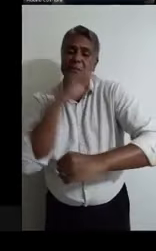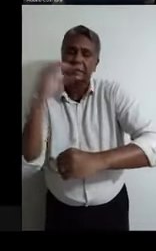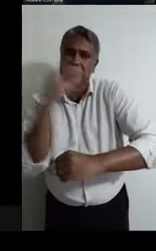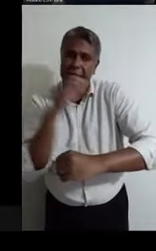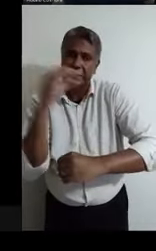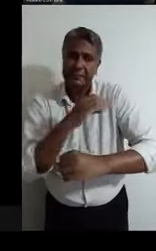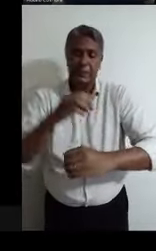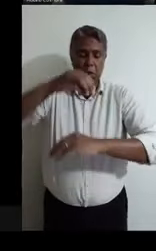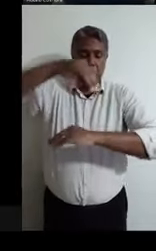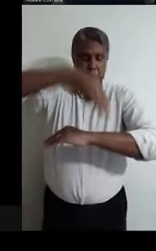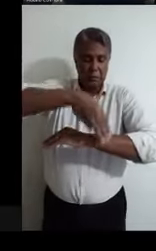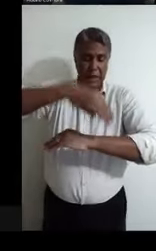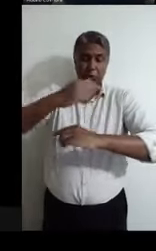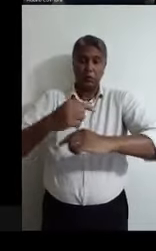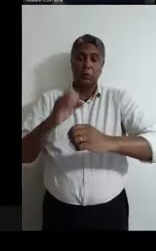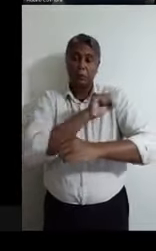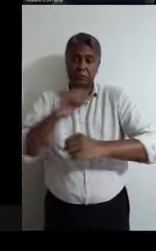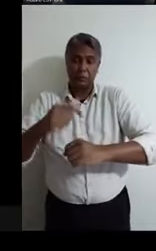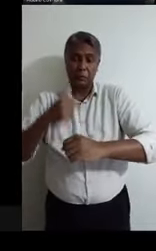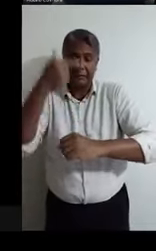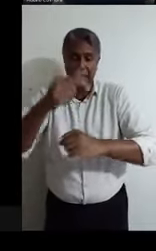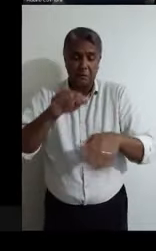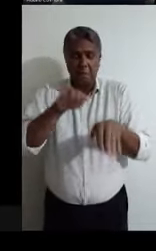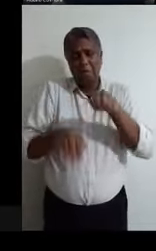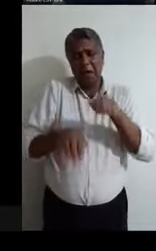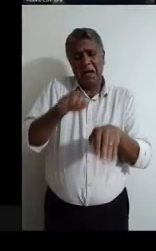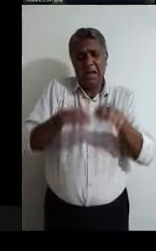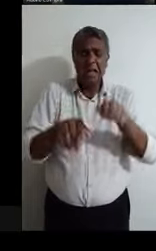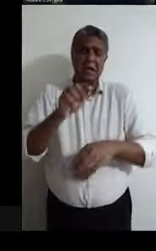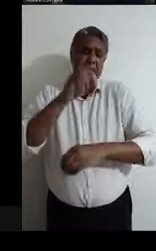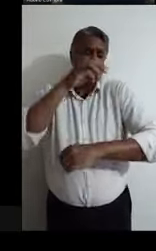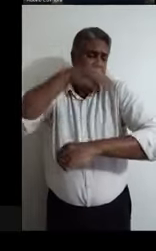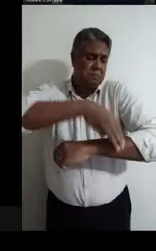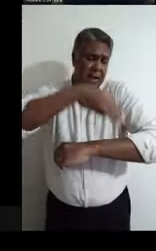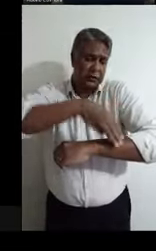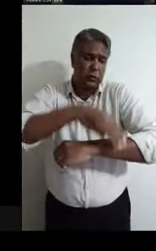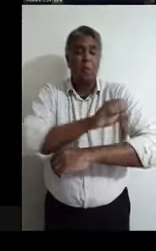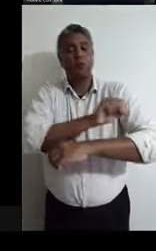quadrado significa que a cada segundo a velocidade varia de 1 metro por segundo.